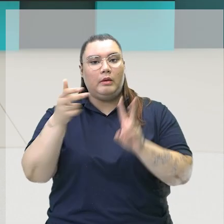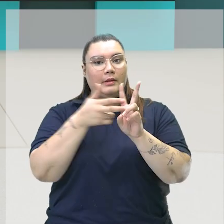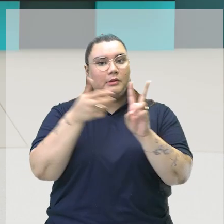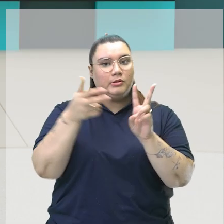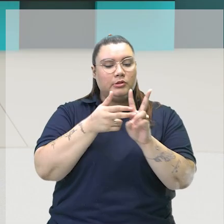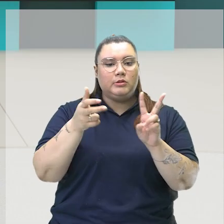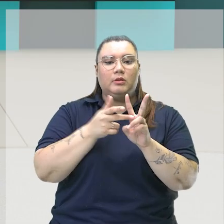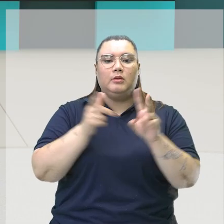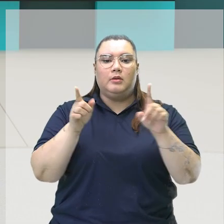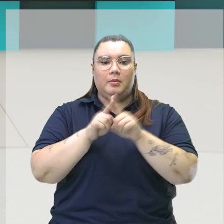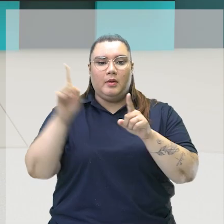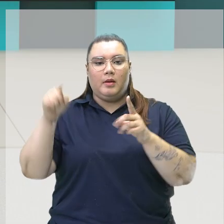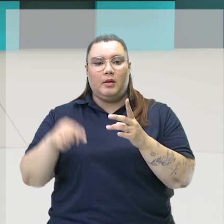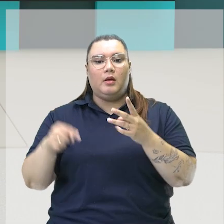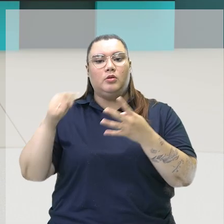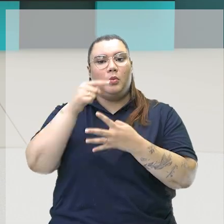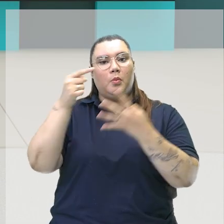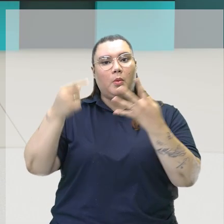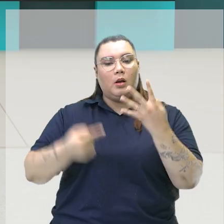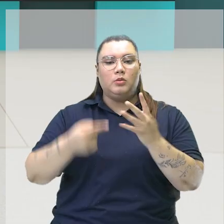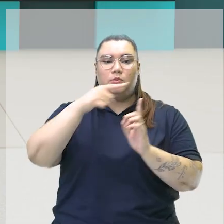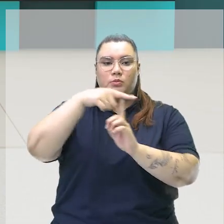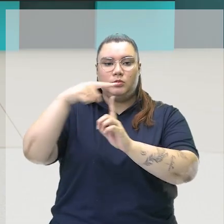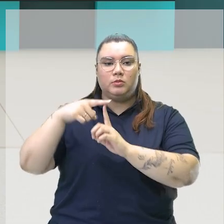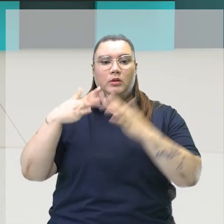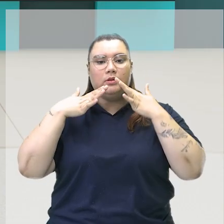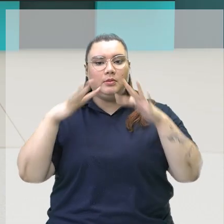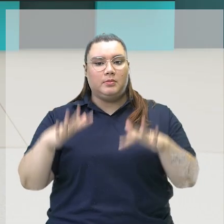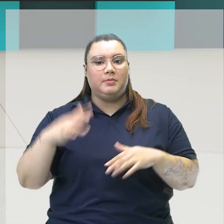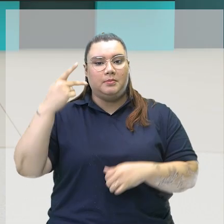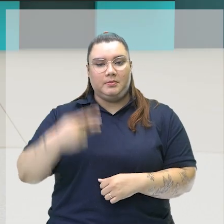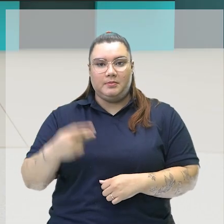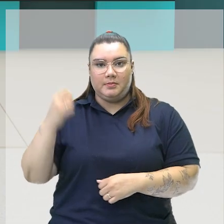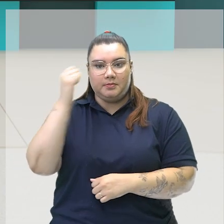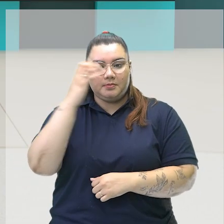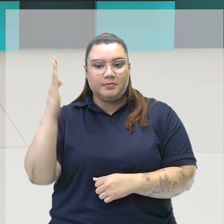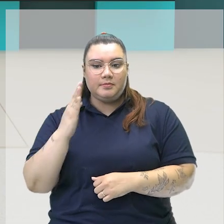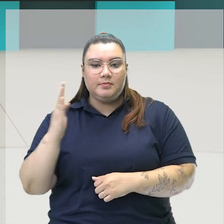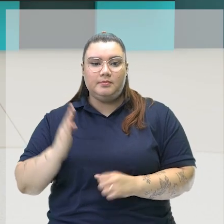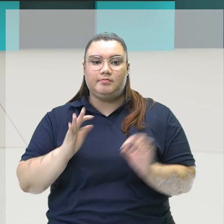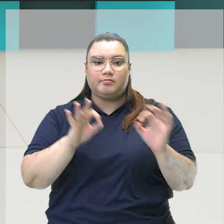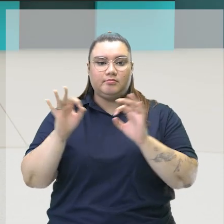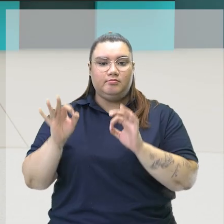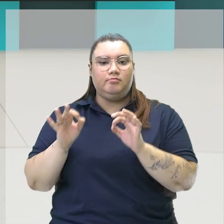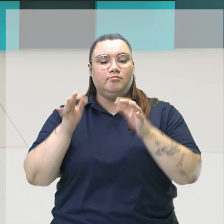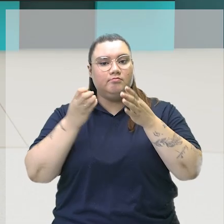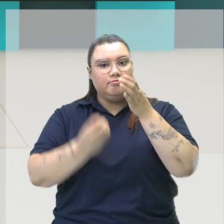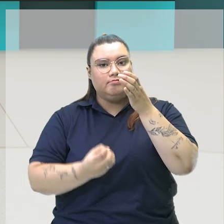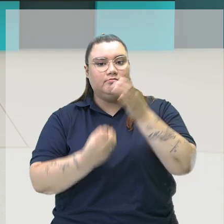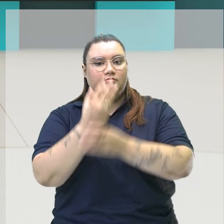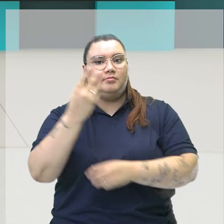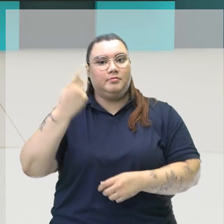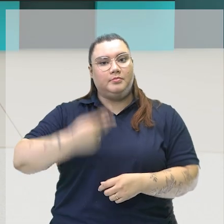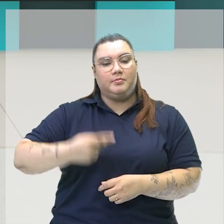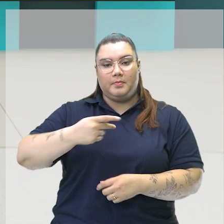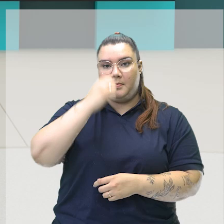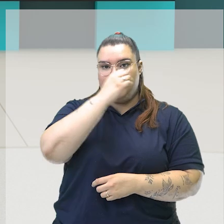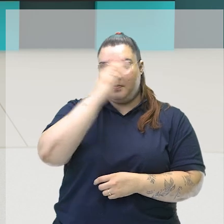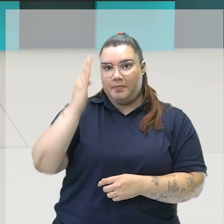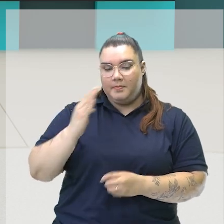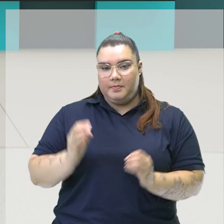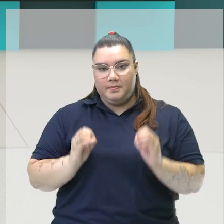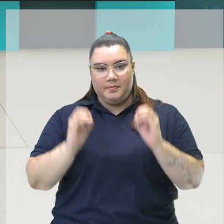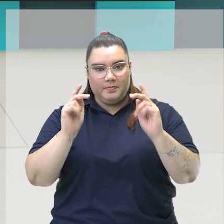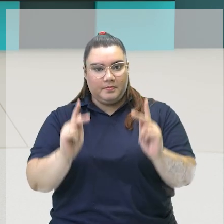Muito bem, então essas são as lutas genuinamente brasileiras, nasceram aqui no solo brasileiro,